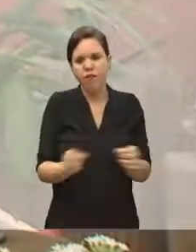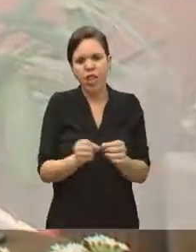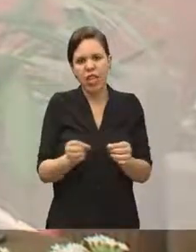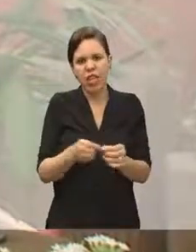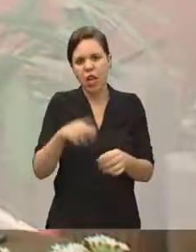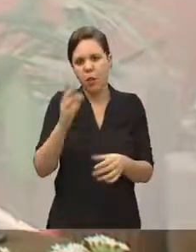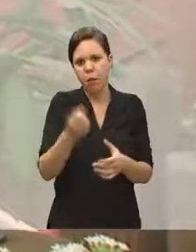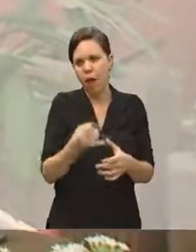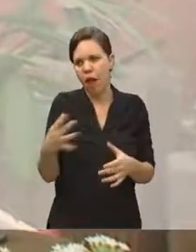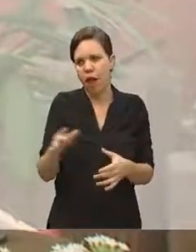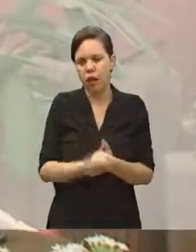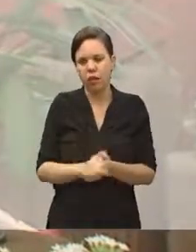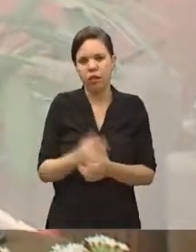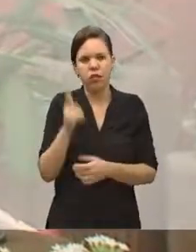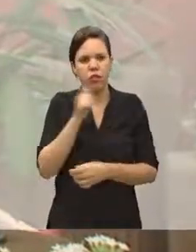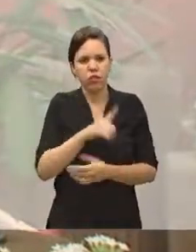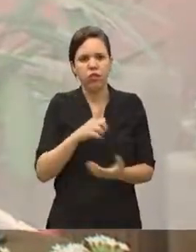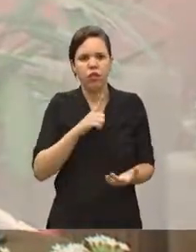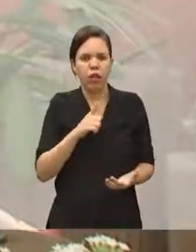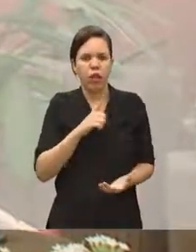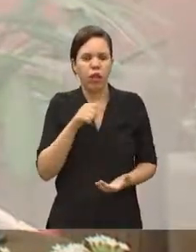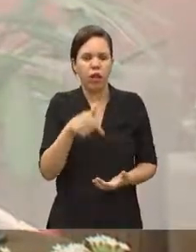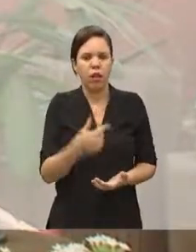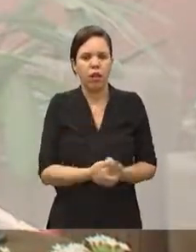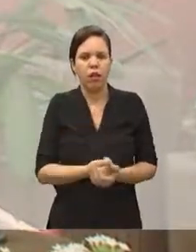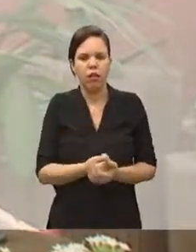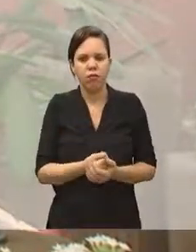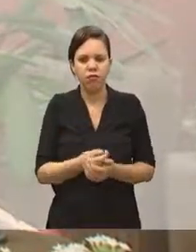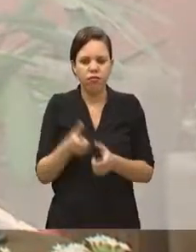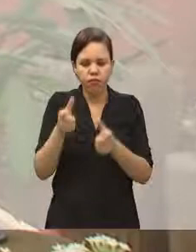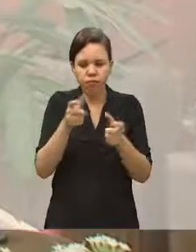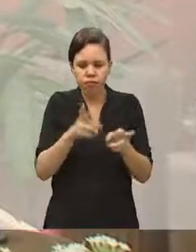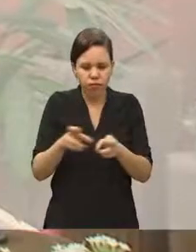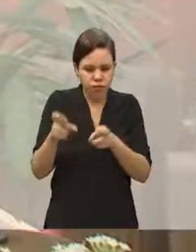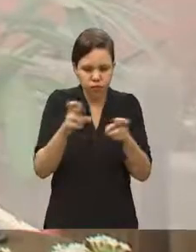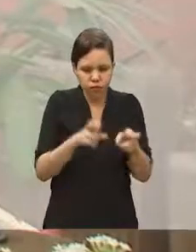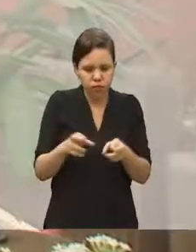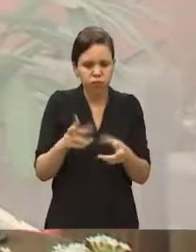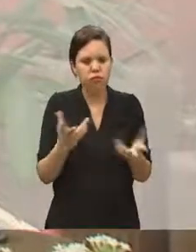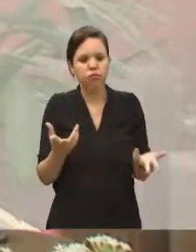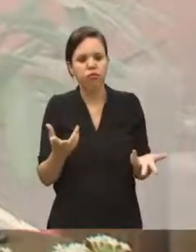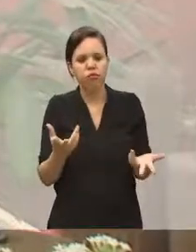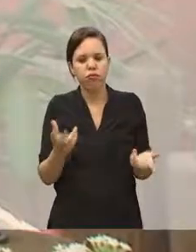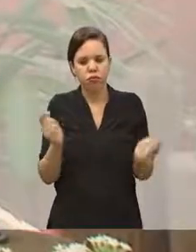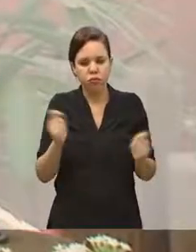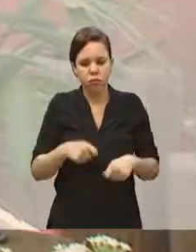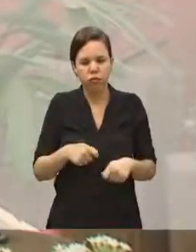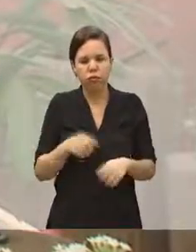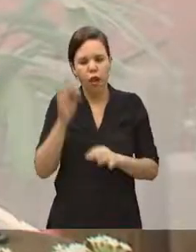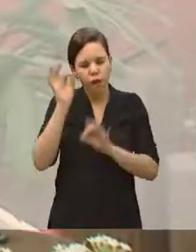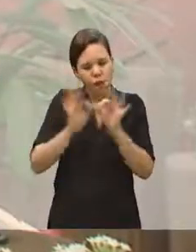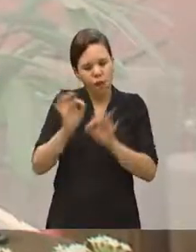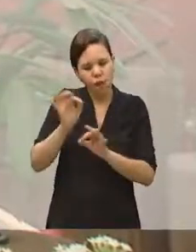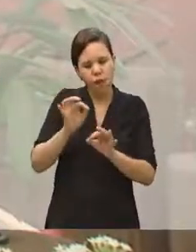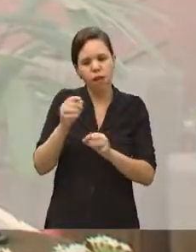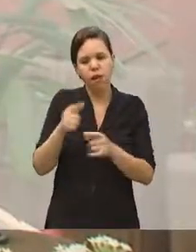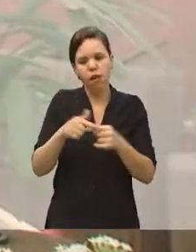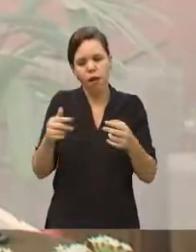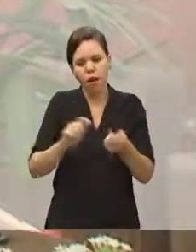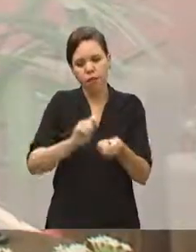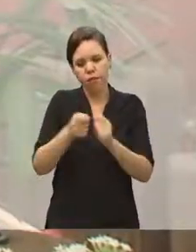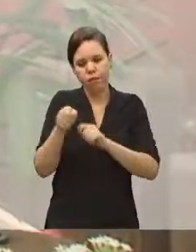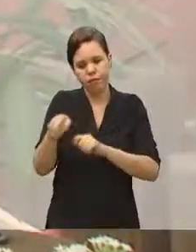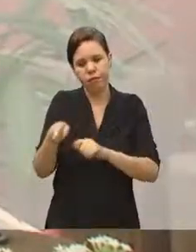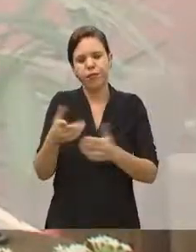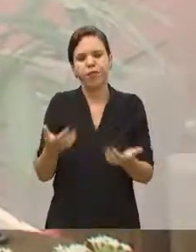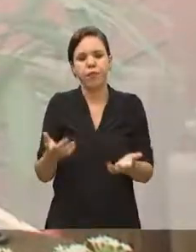A gente pode simplesmente pegar o que a gente tem, dar uma olhadinha, um olharzinho novo e dar um outro lugar para esse material. Então a